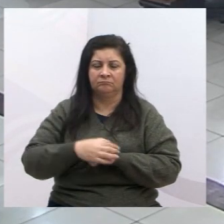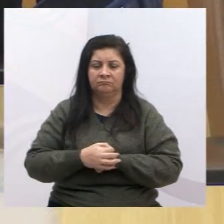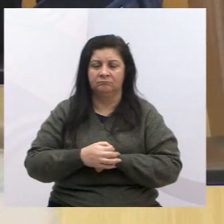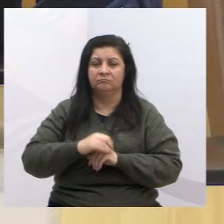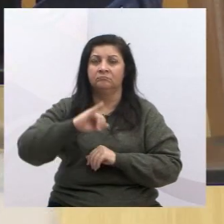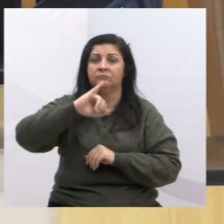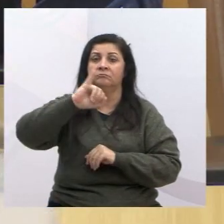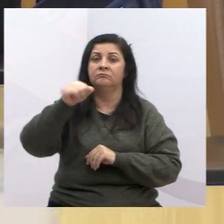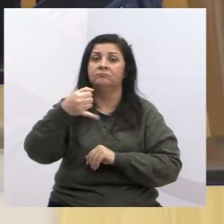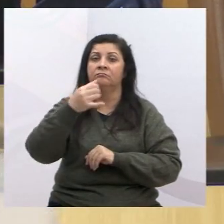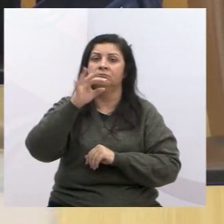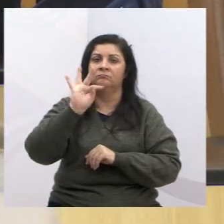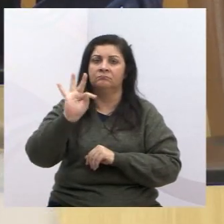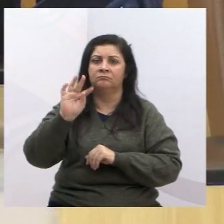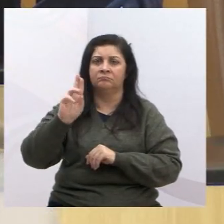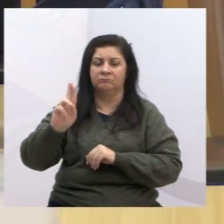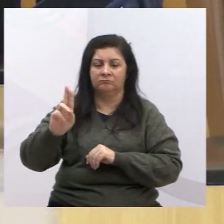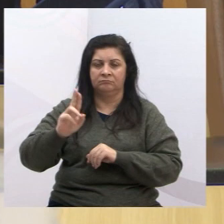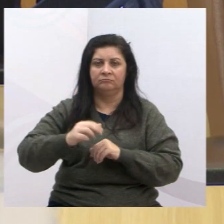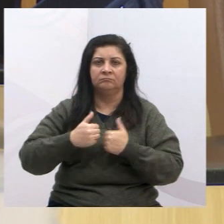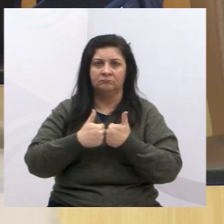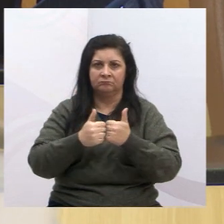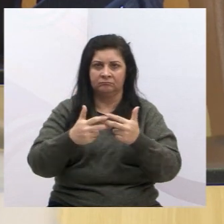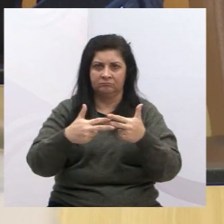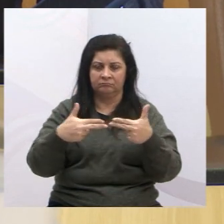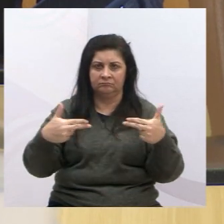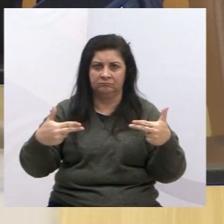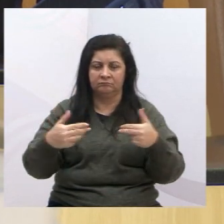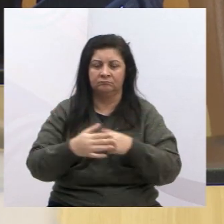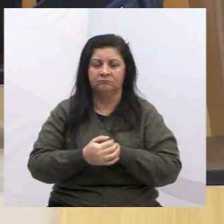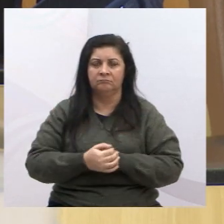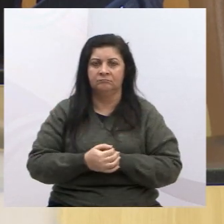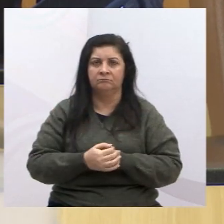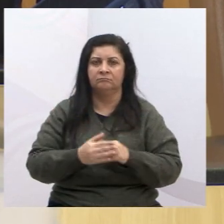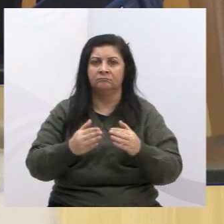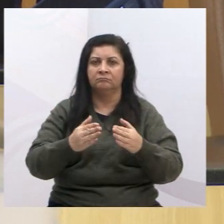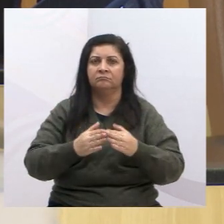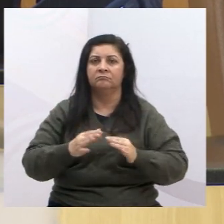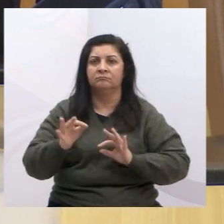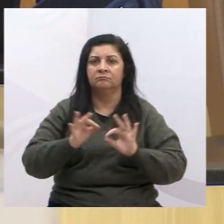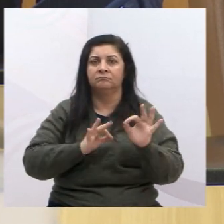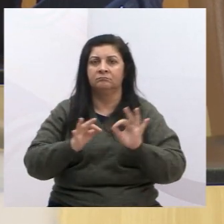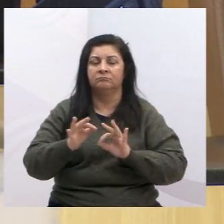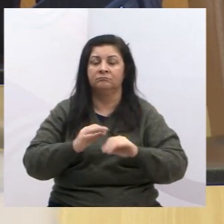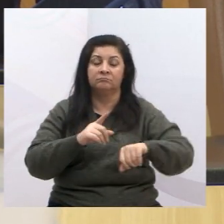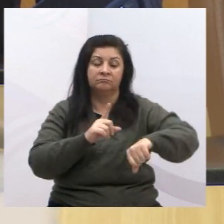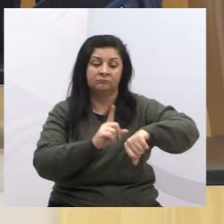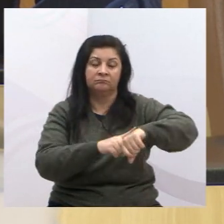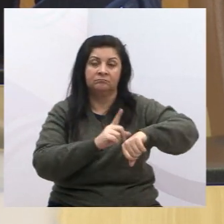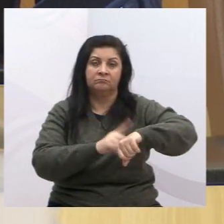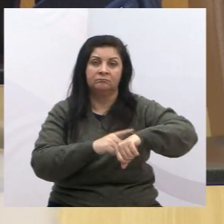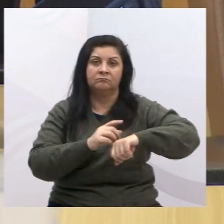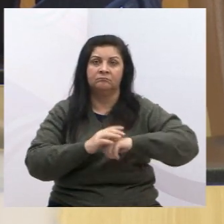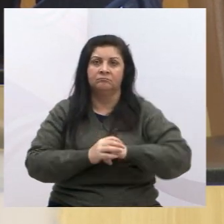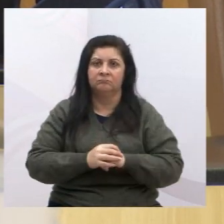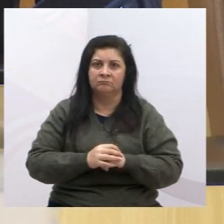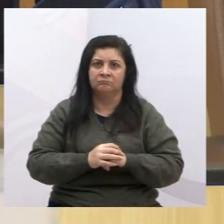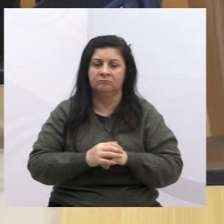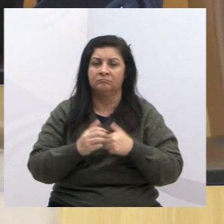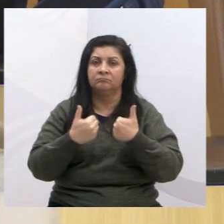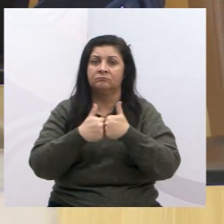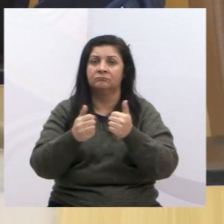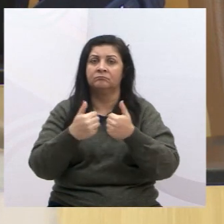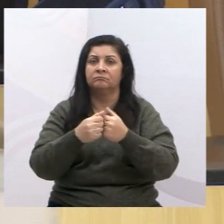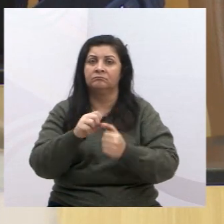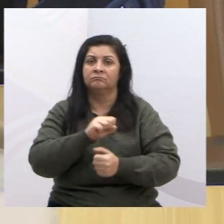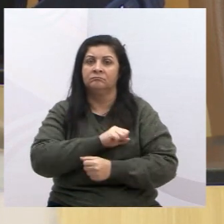201. A JTU, Jacareí Transporte Urbano, solicitando providência referente ao horário da linha circular